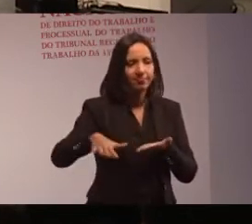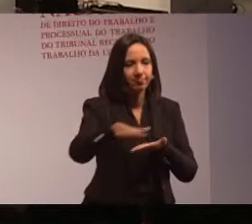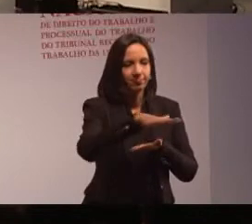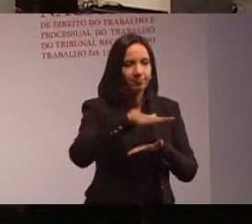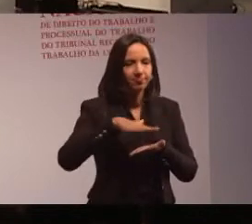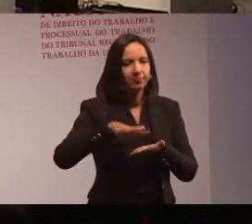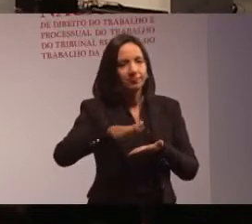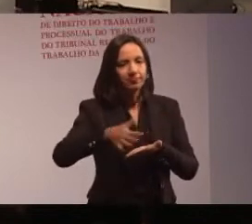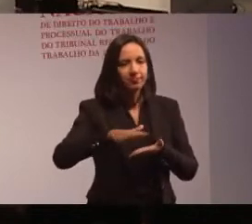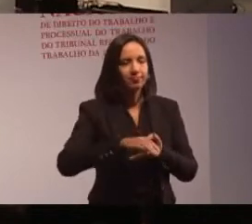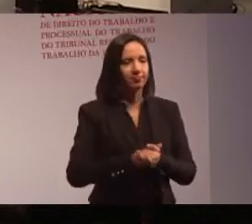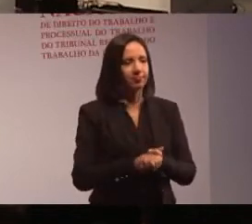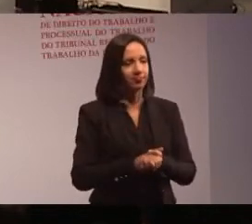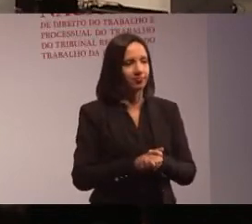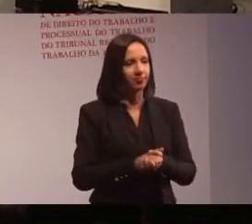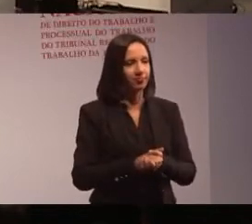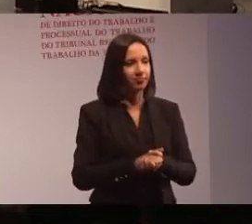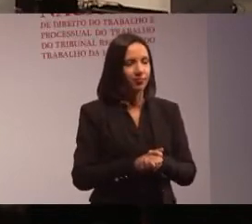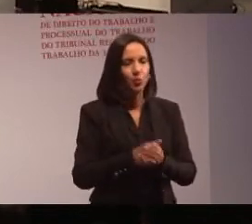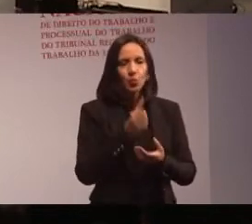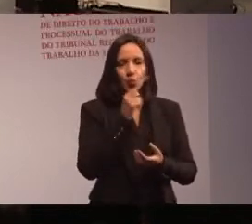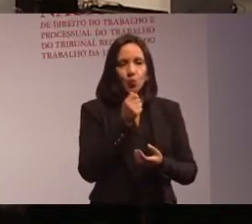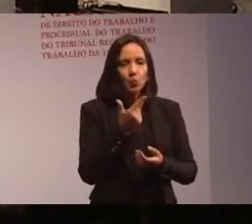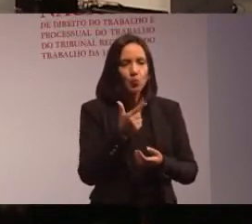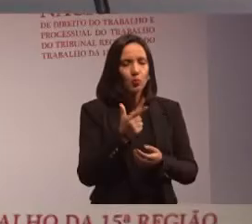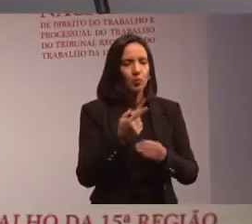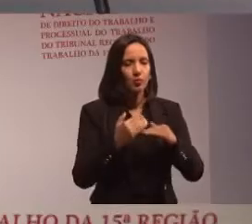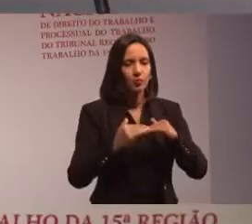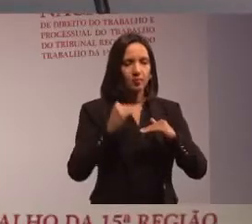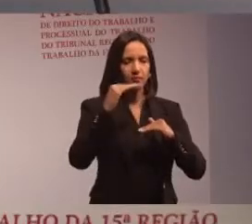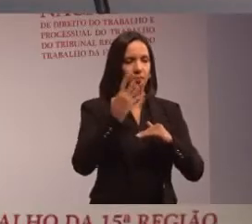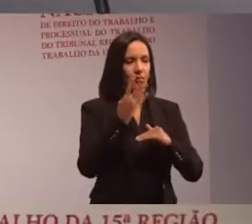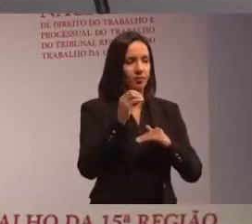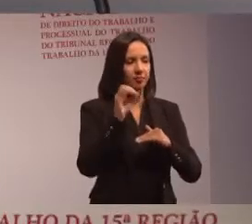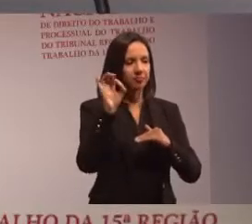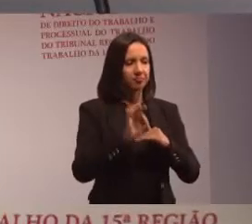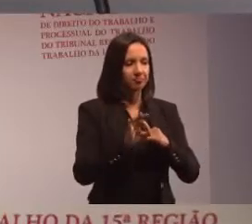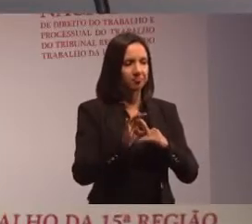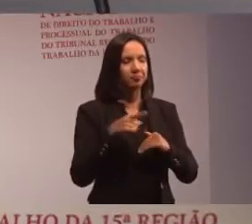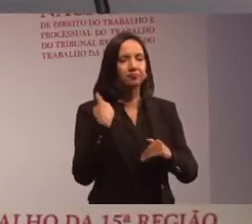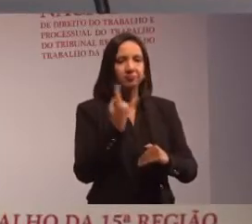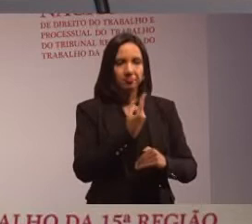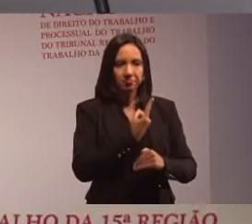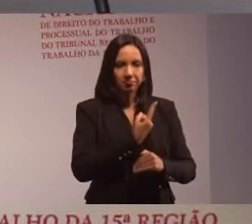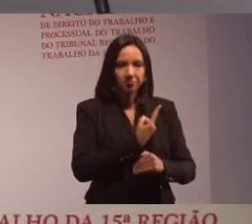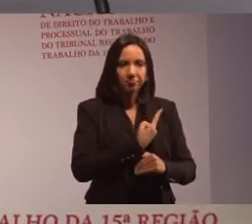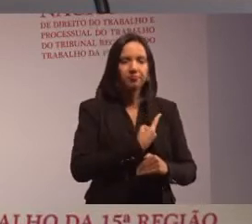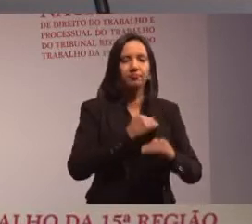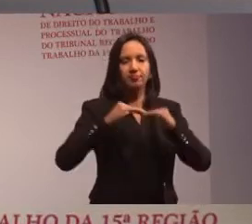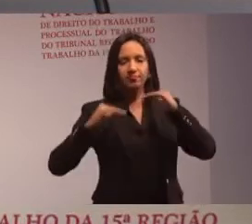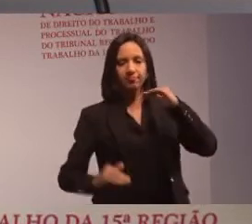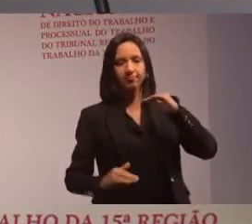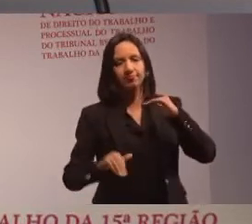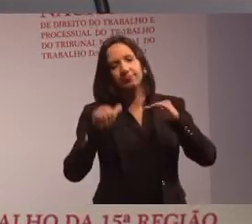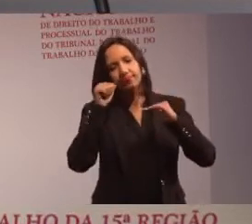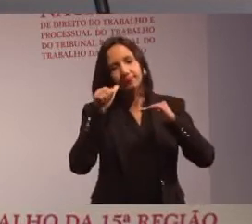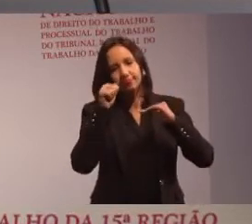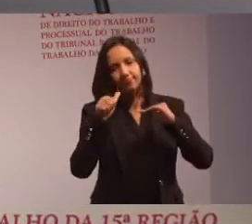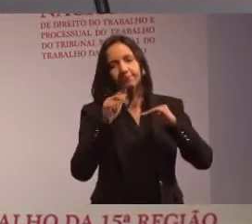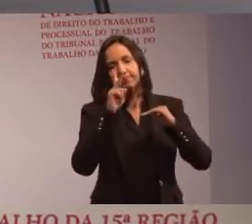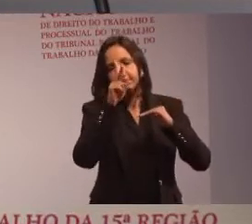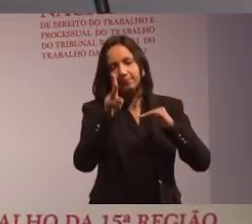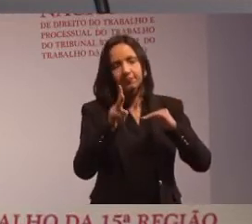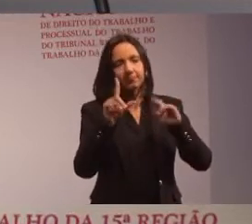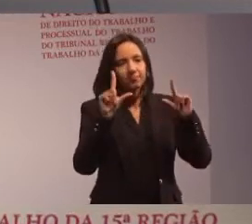médio, elas não chegam a ser 40%. Tá? Então, o nosso gap de gênero é muito grande. E a distribuição do trabalho